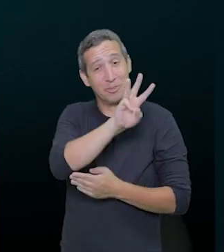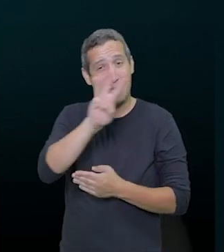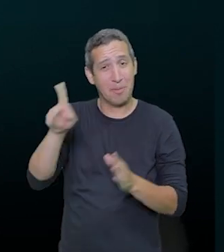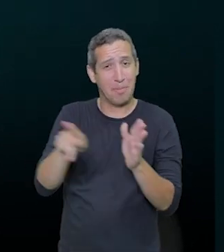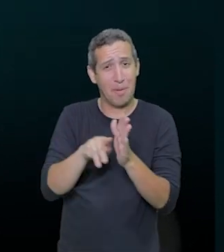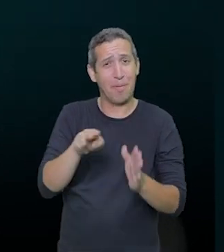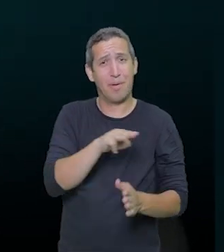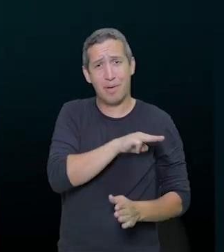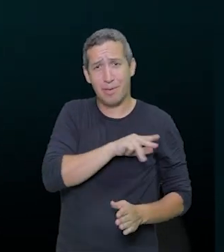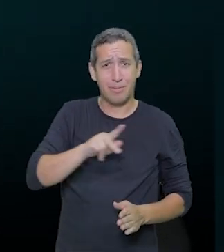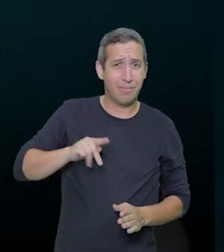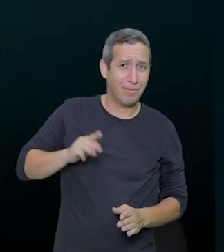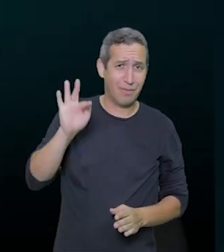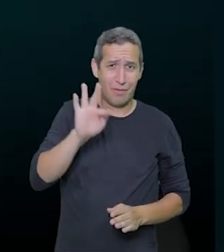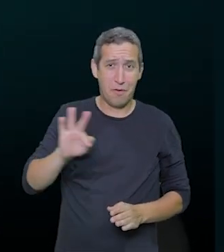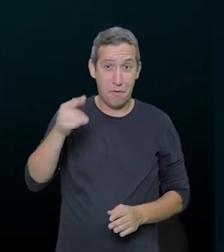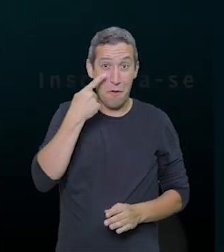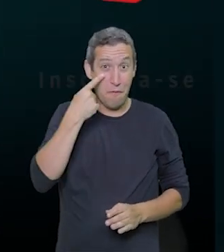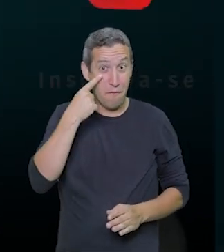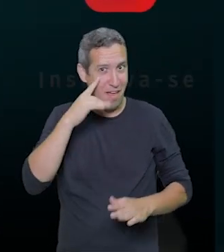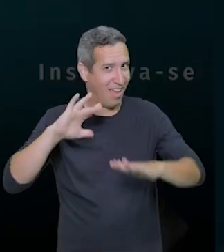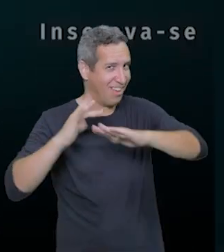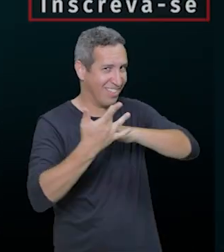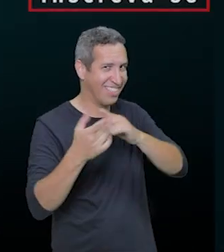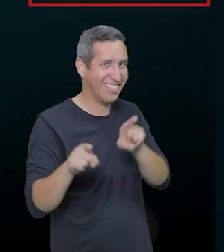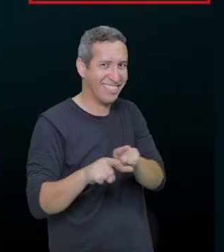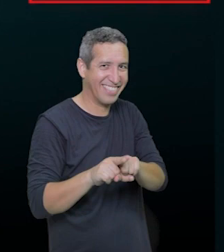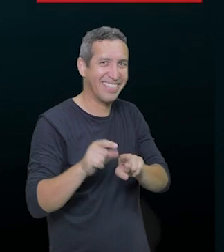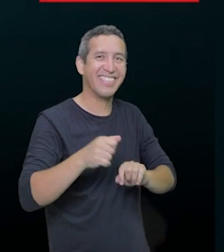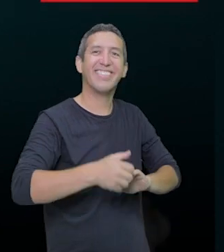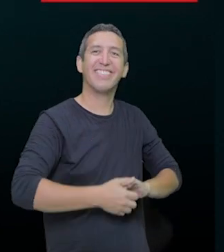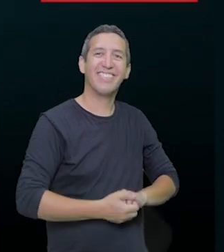mpf.mp.br e fique de olho nas nossas redes sociais.